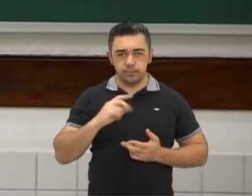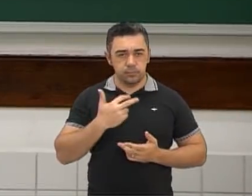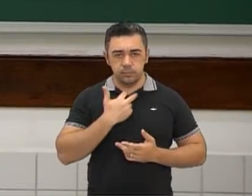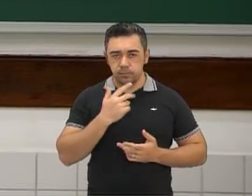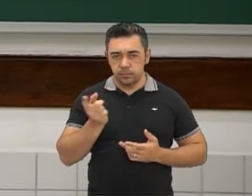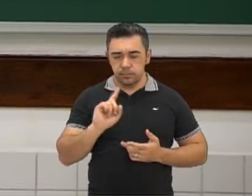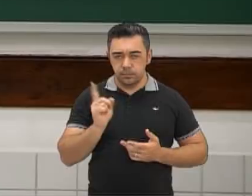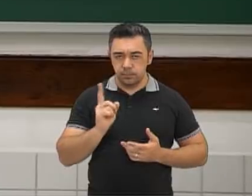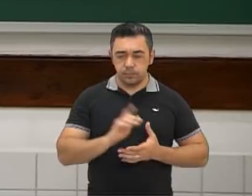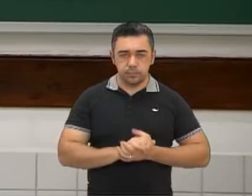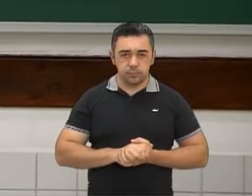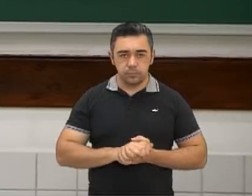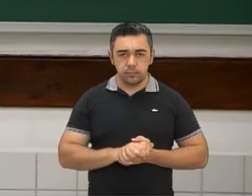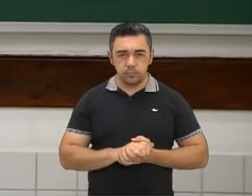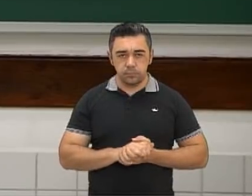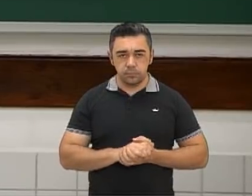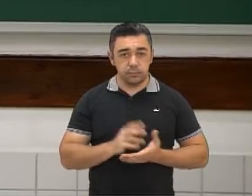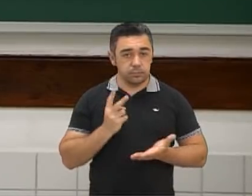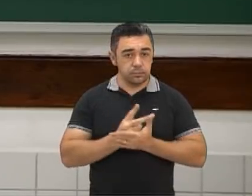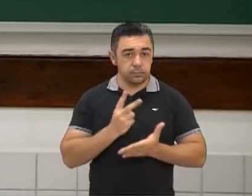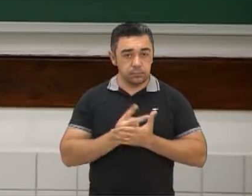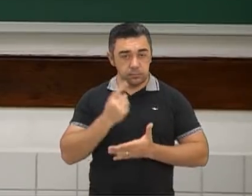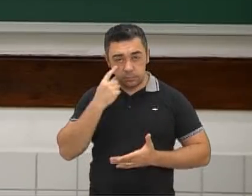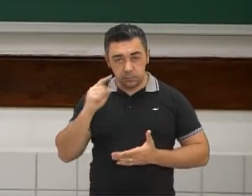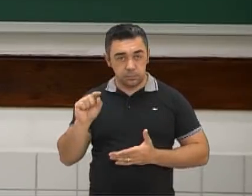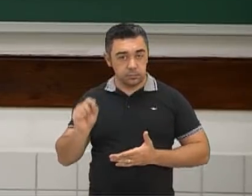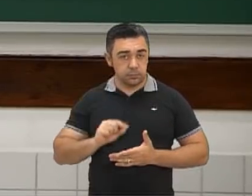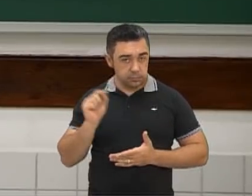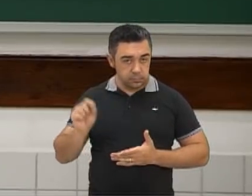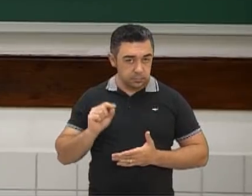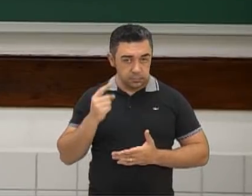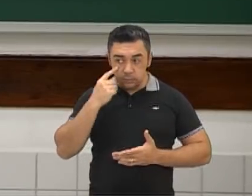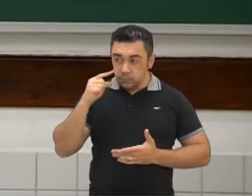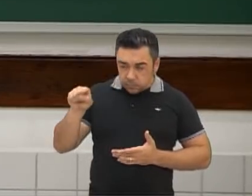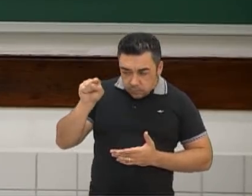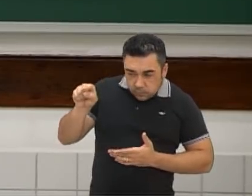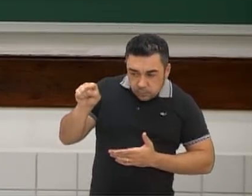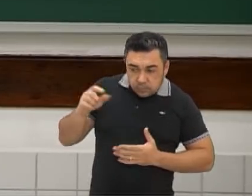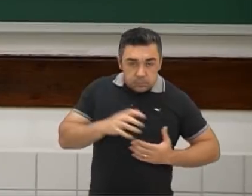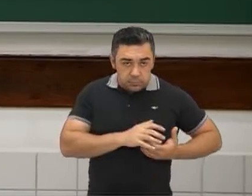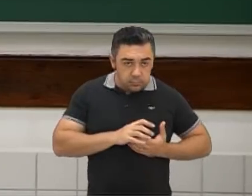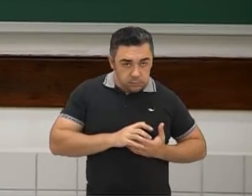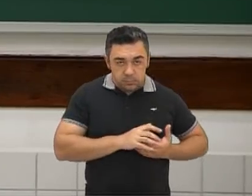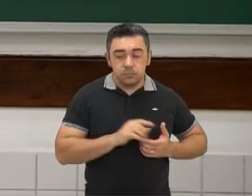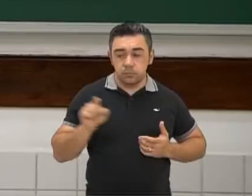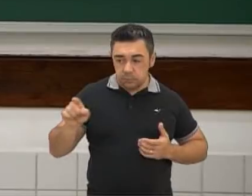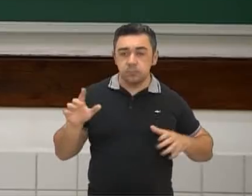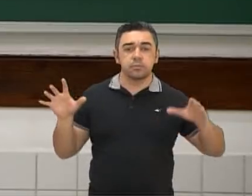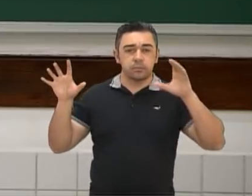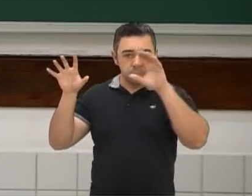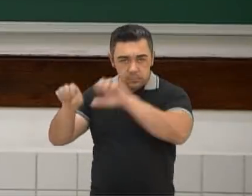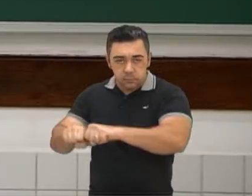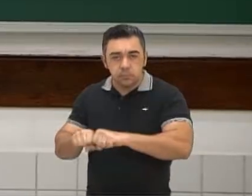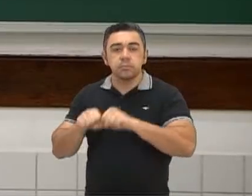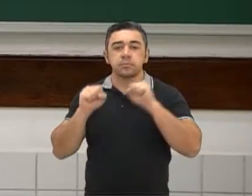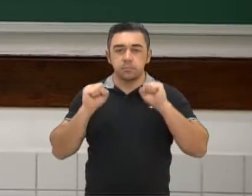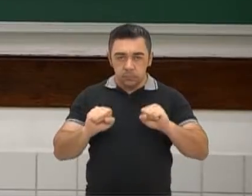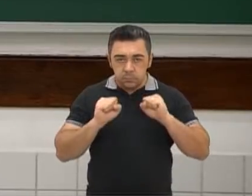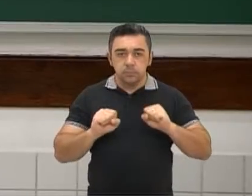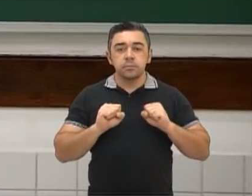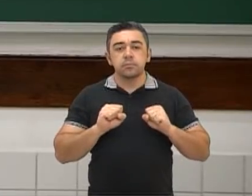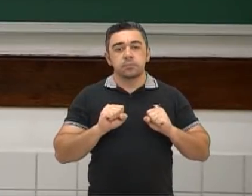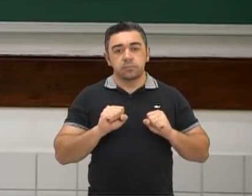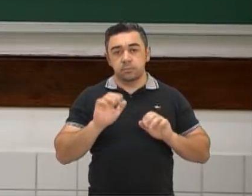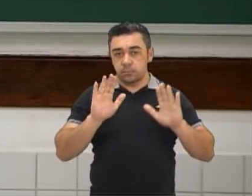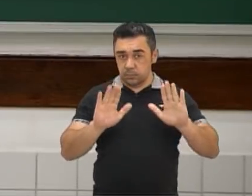ser bloqueados. Eu tenho sempre que visar o jogador que está com a bola. Esse eu posso agarrar e derrubar no chão, mas